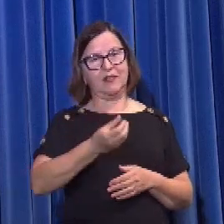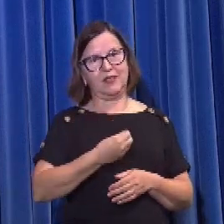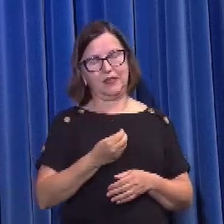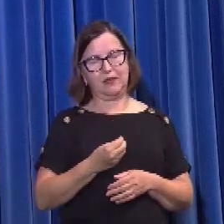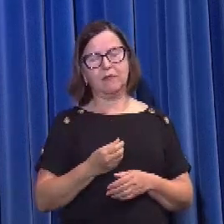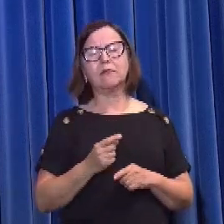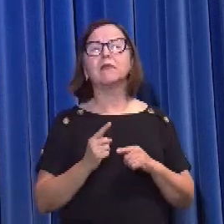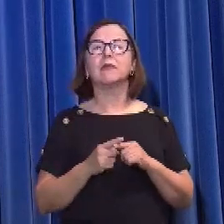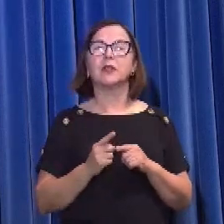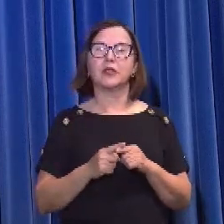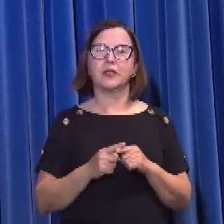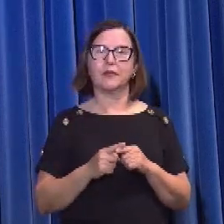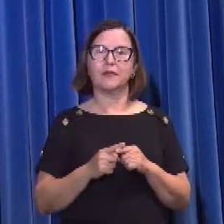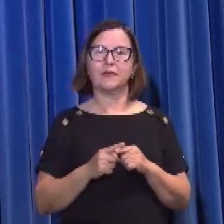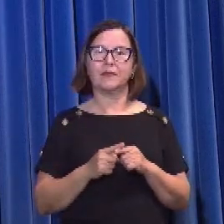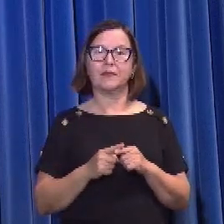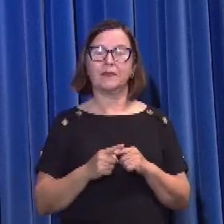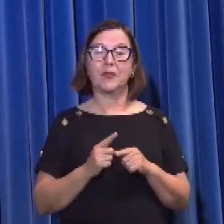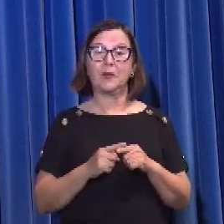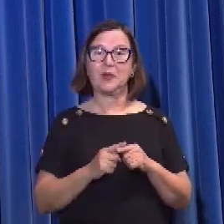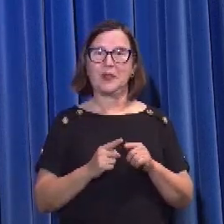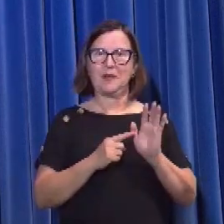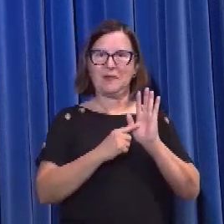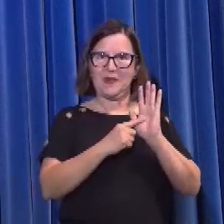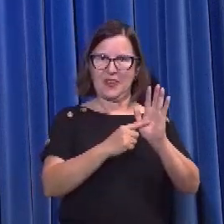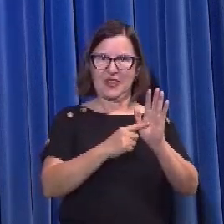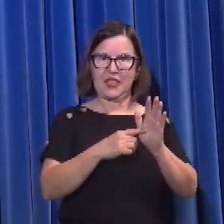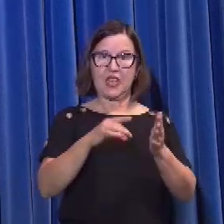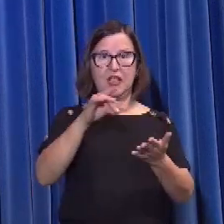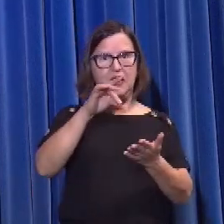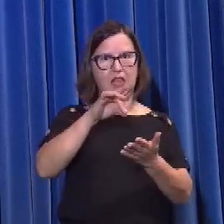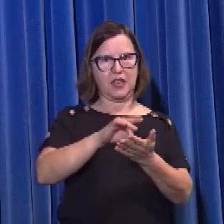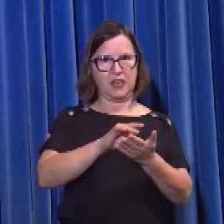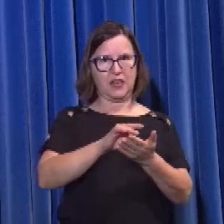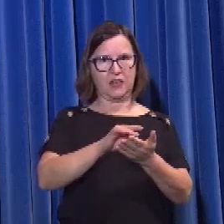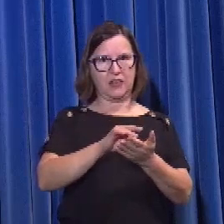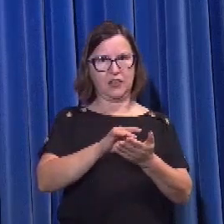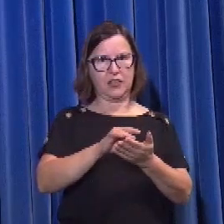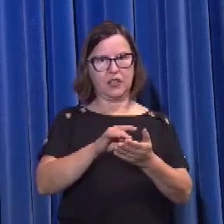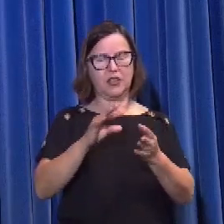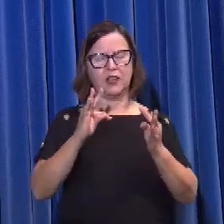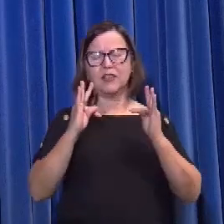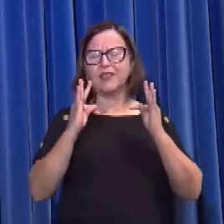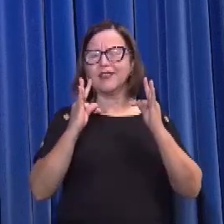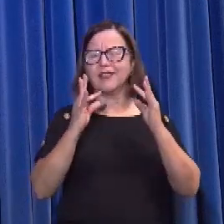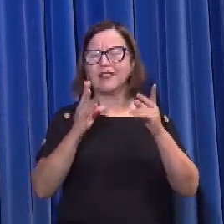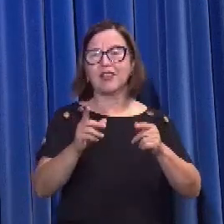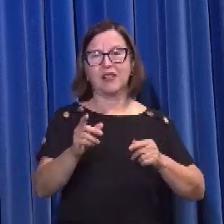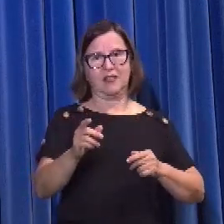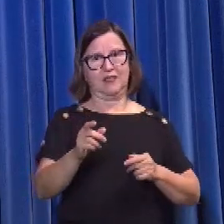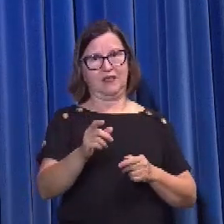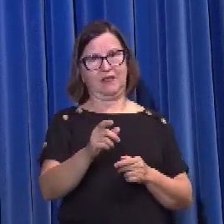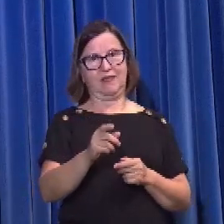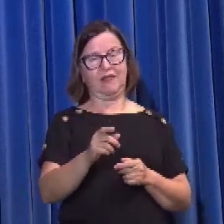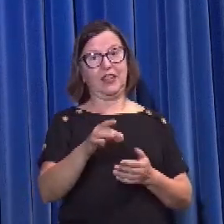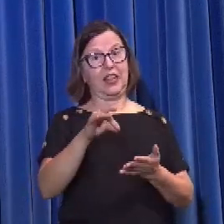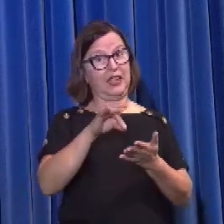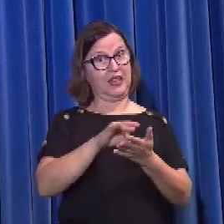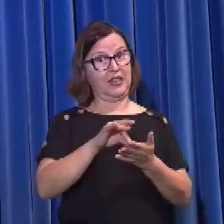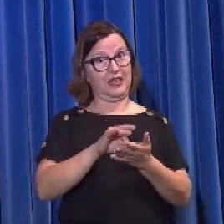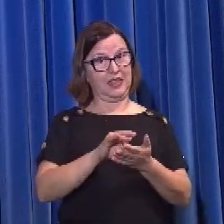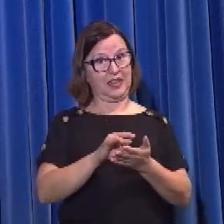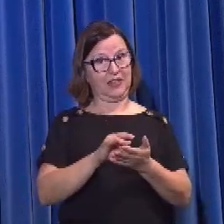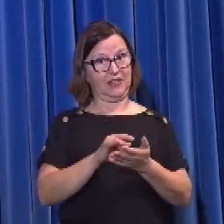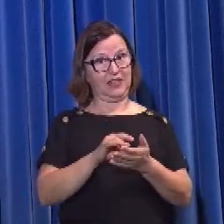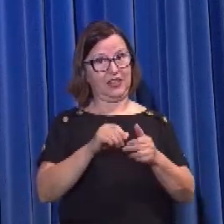Por quê? Porque ele mostra exatamente a realidade que todos nós nos encontramos, que é a realidade de